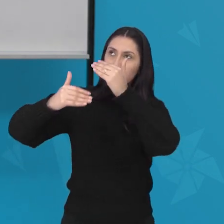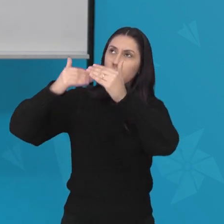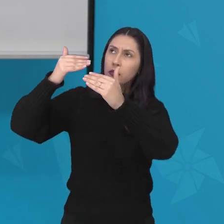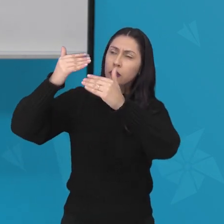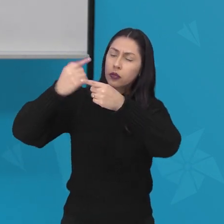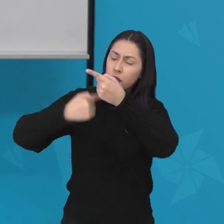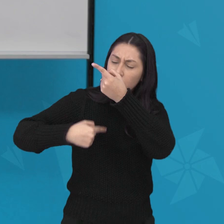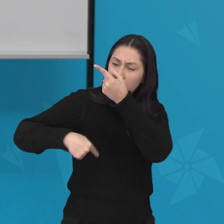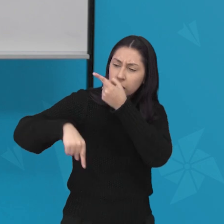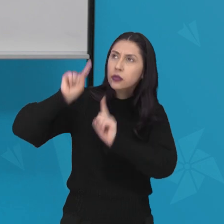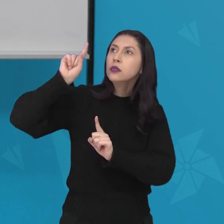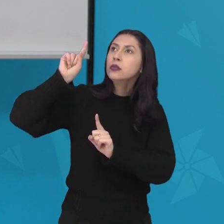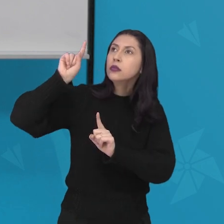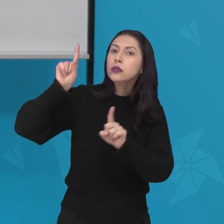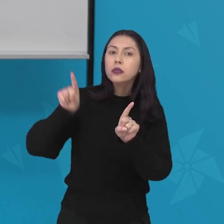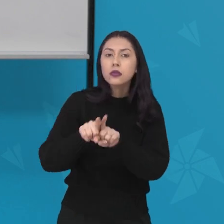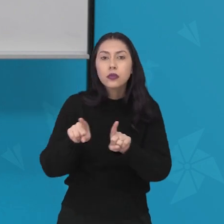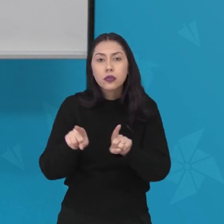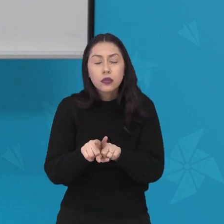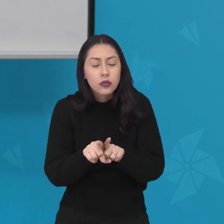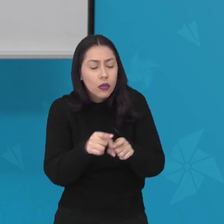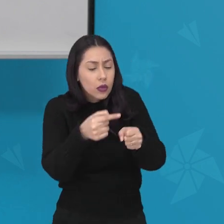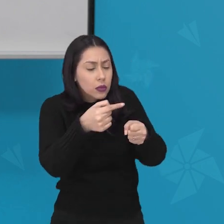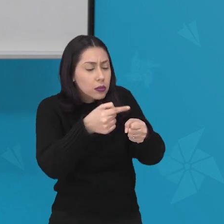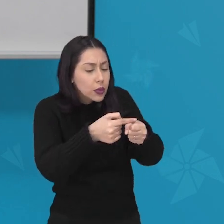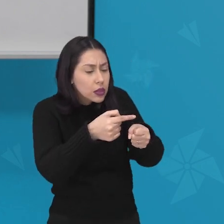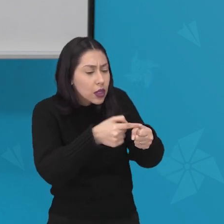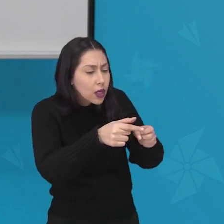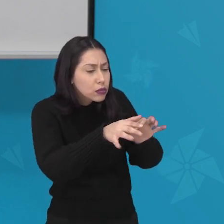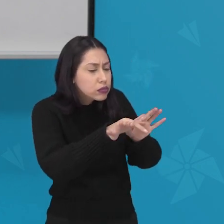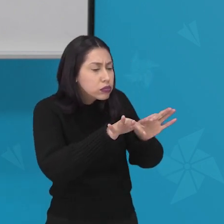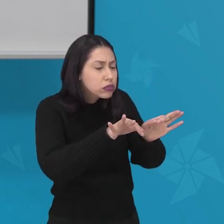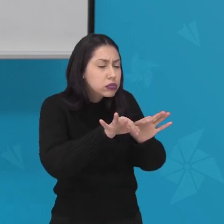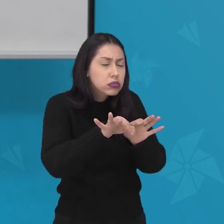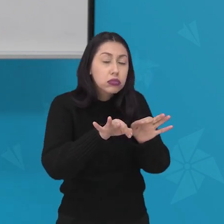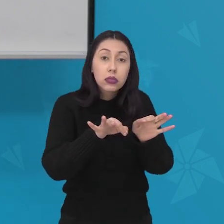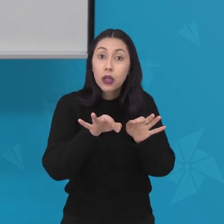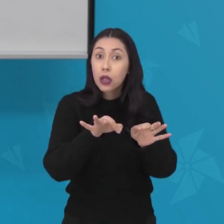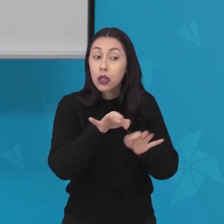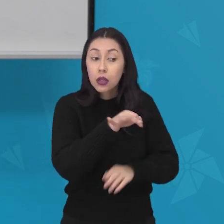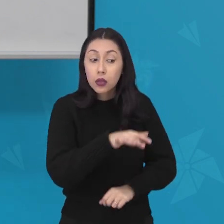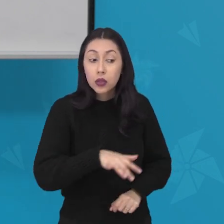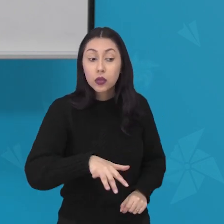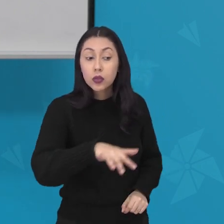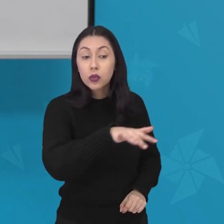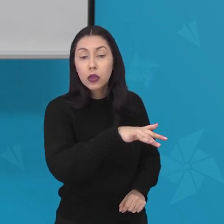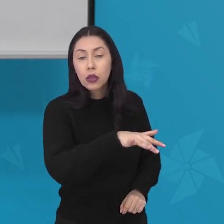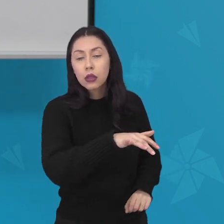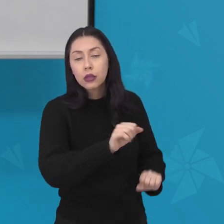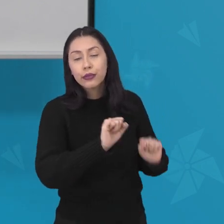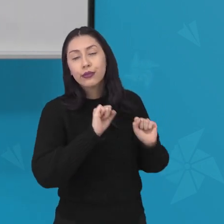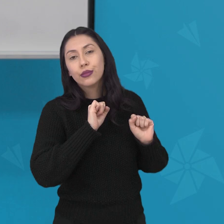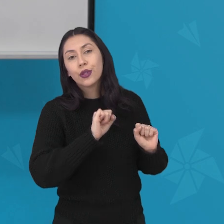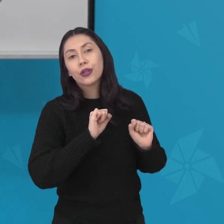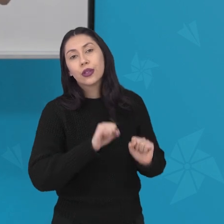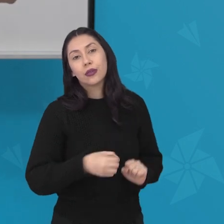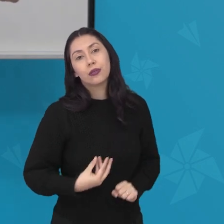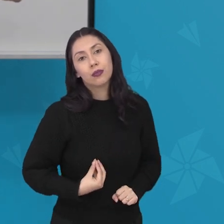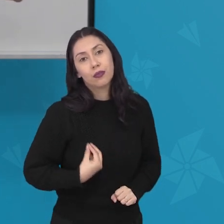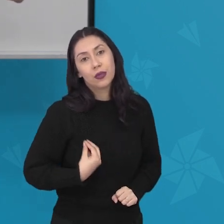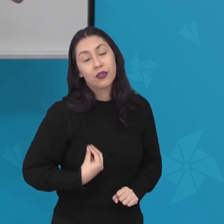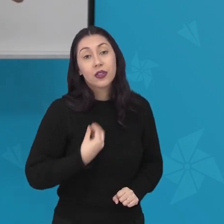todas as possibilidades de construção de uma cidade a partir da qual nós podemos ter uma boa